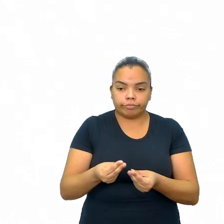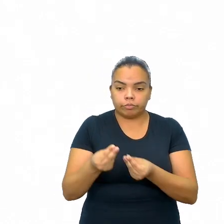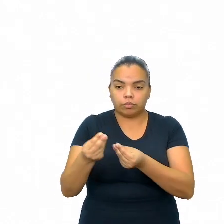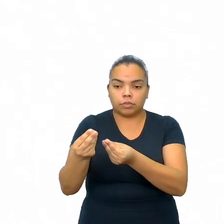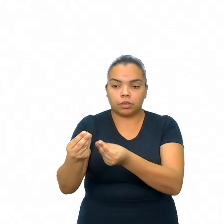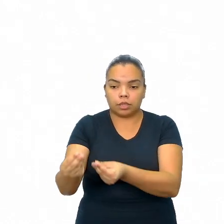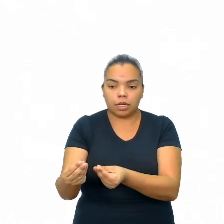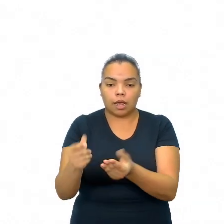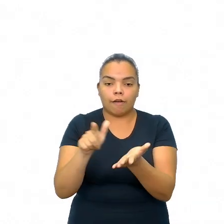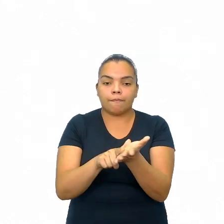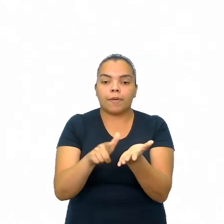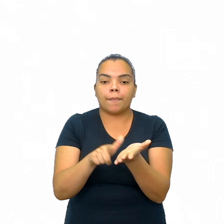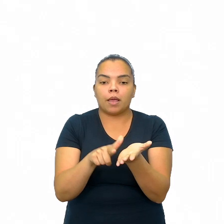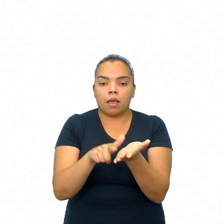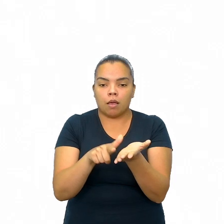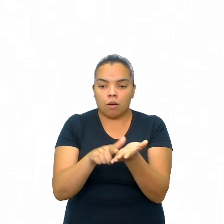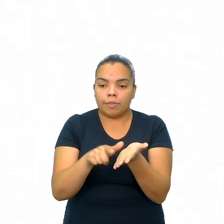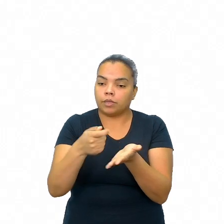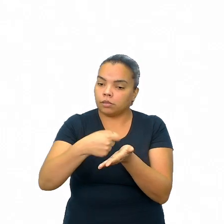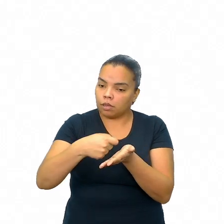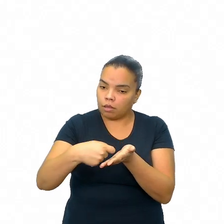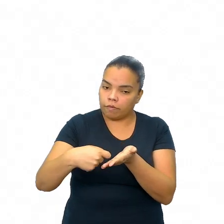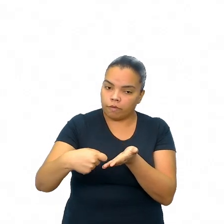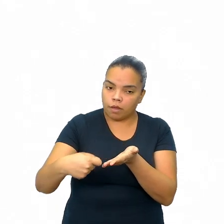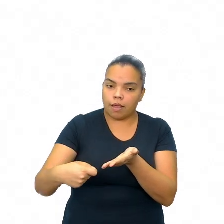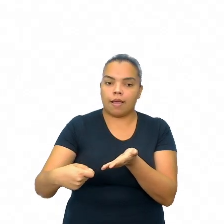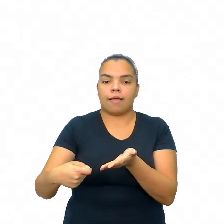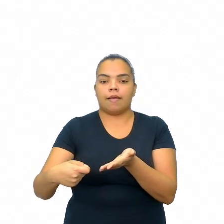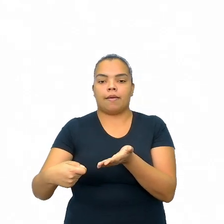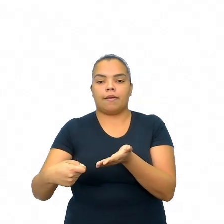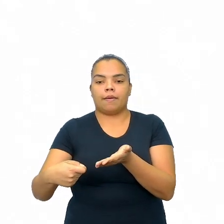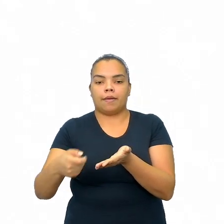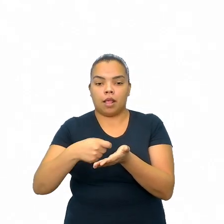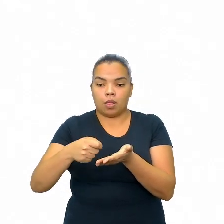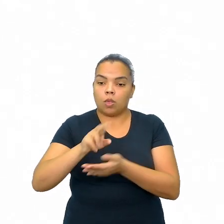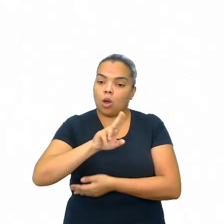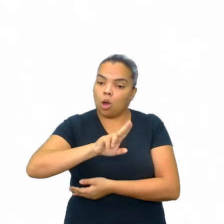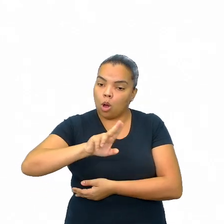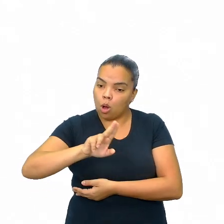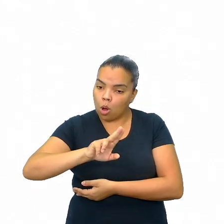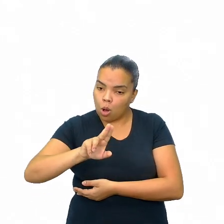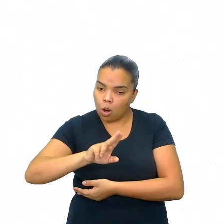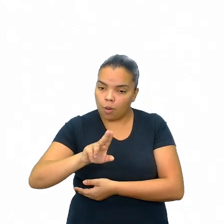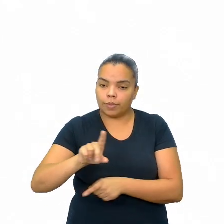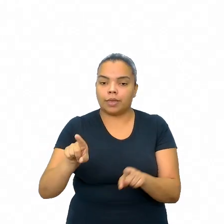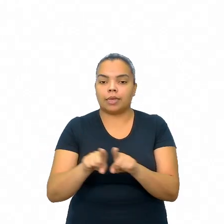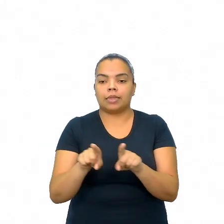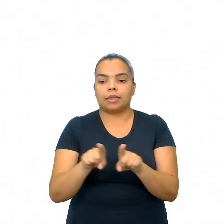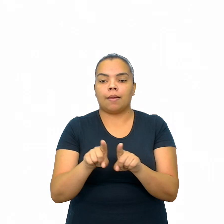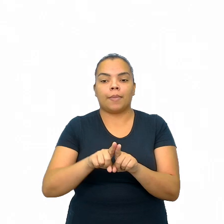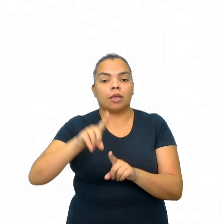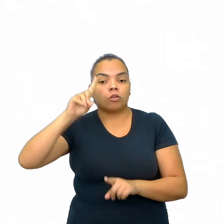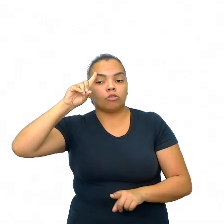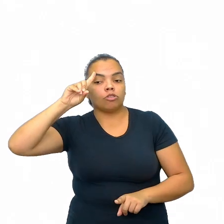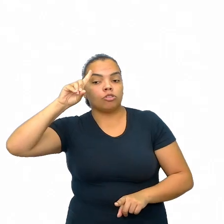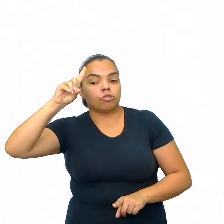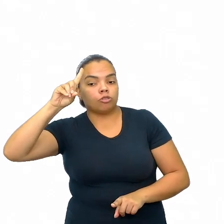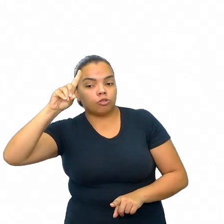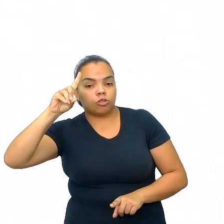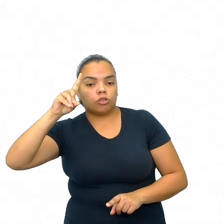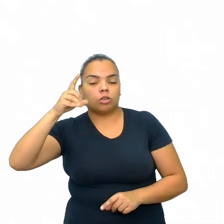papel sulfite ao estudante, solicitar que escreva o nome e a data da realização da